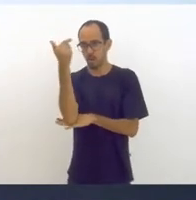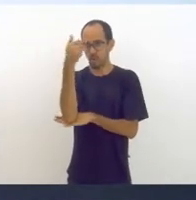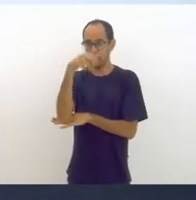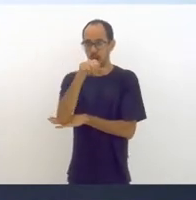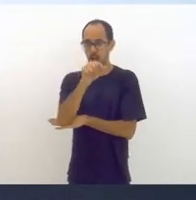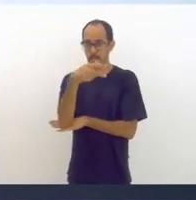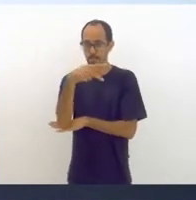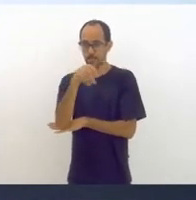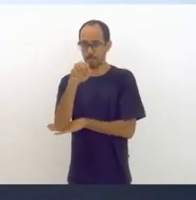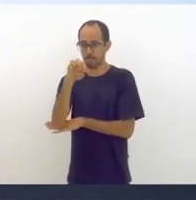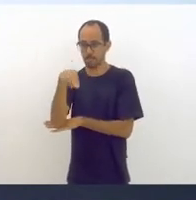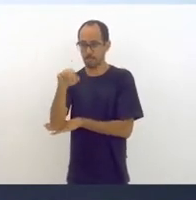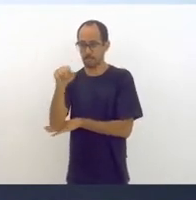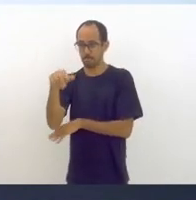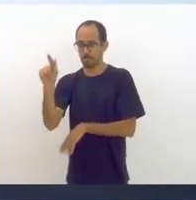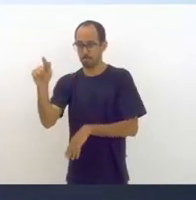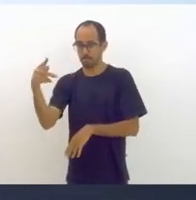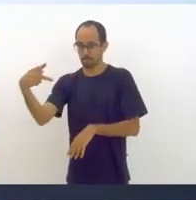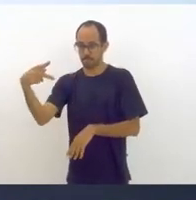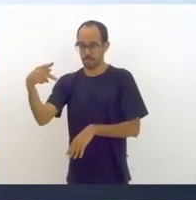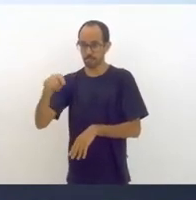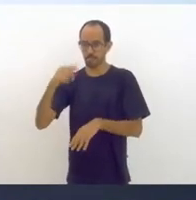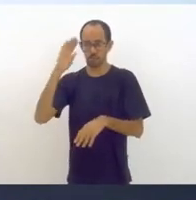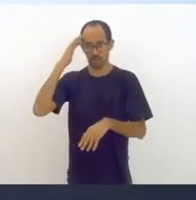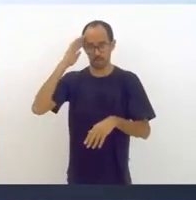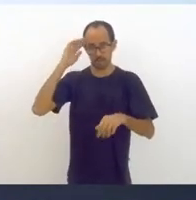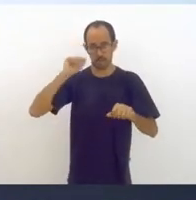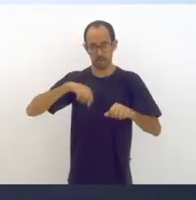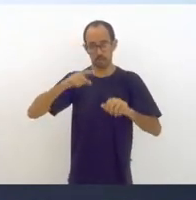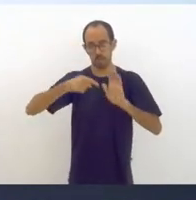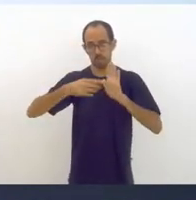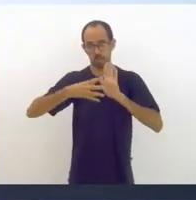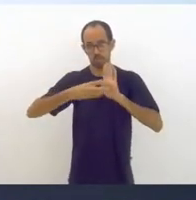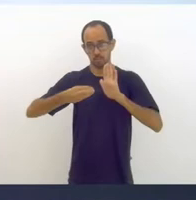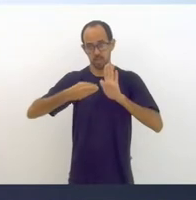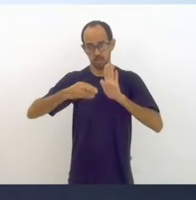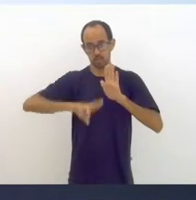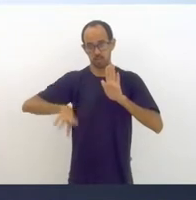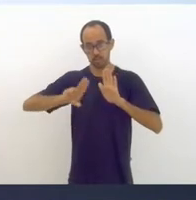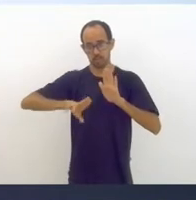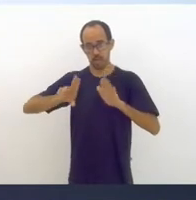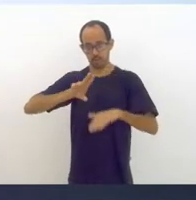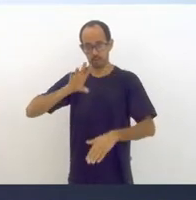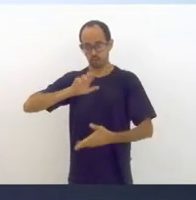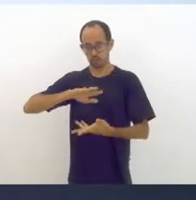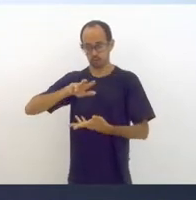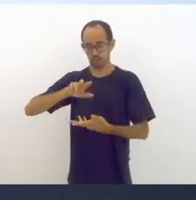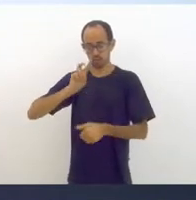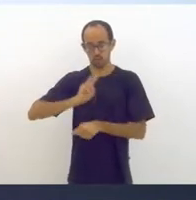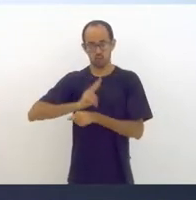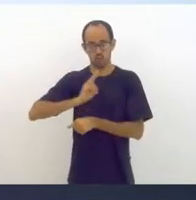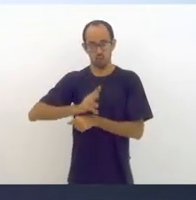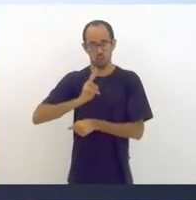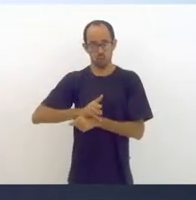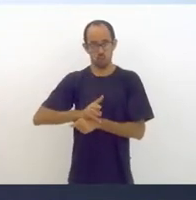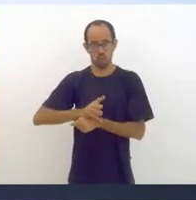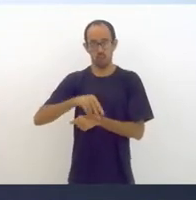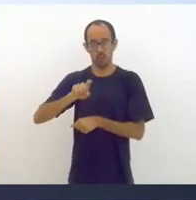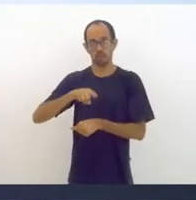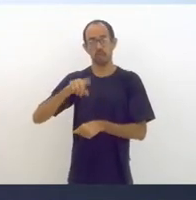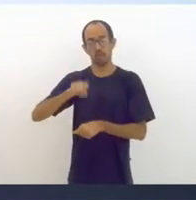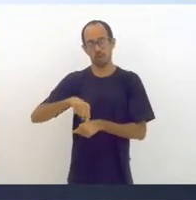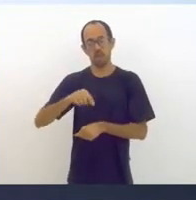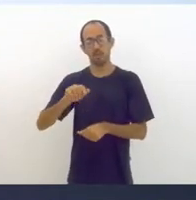para por entender que o modelo de unidade de conservação de uso sustentável é o mais